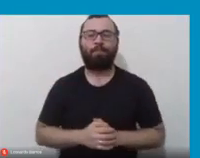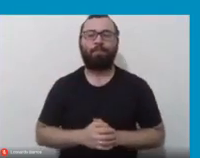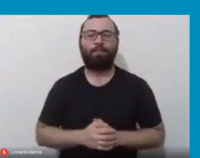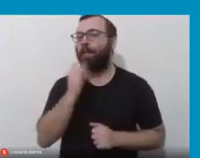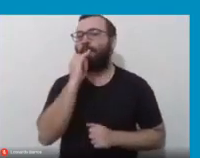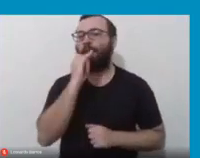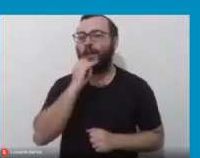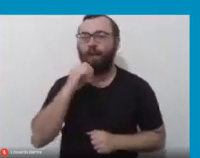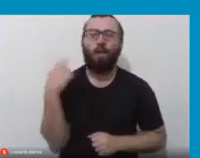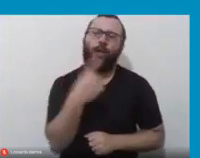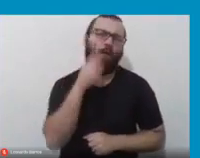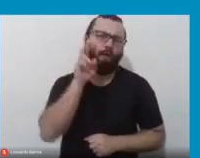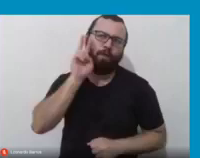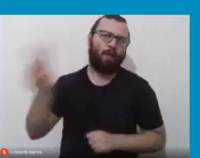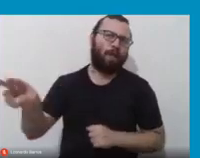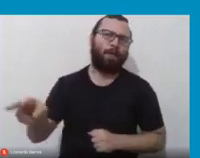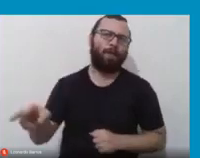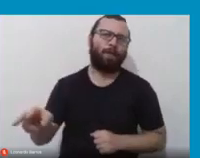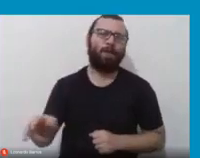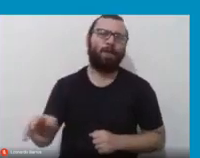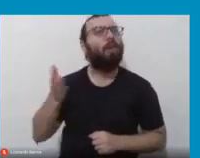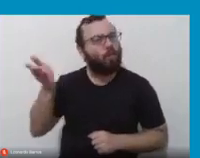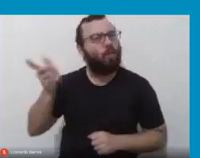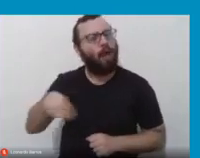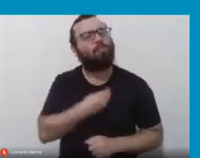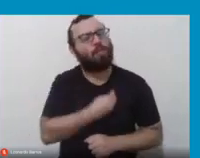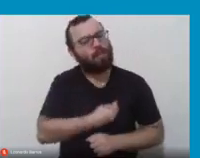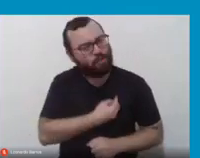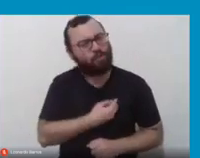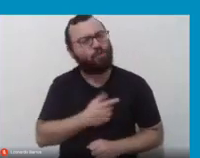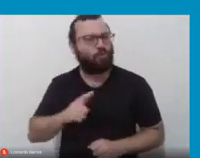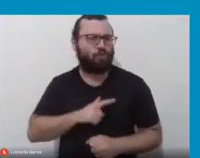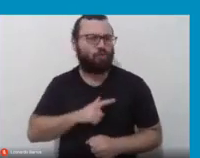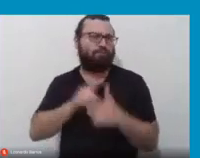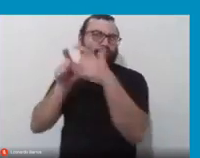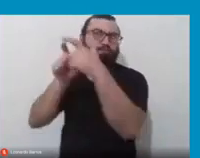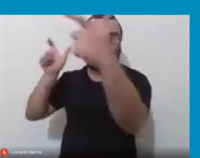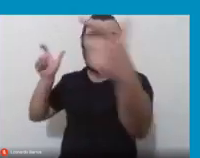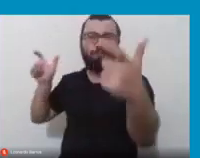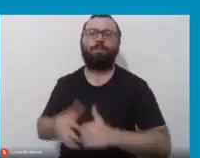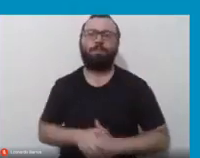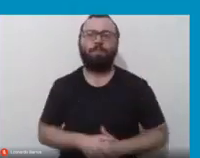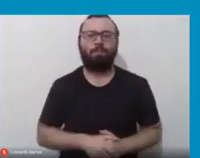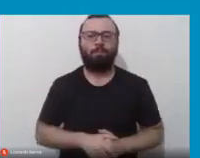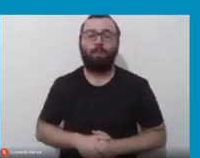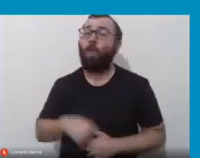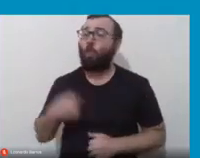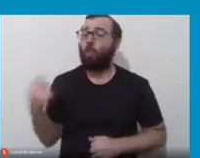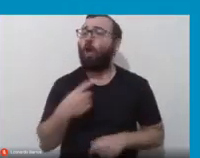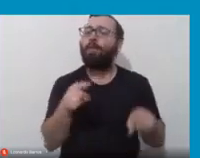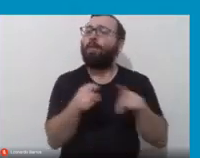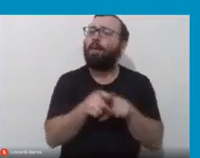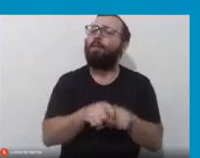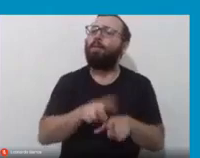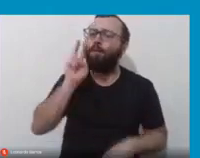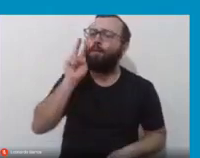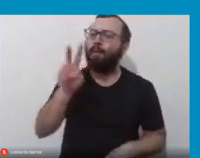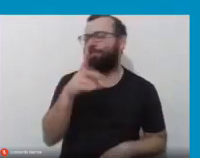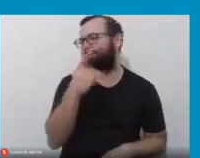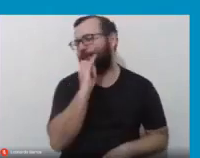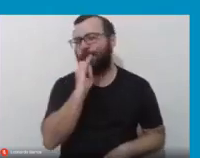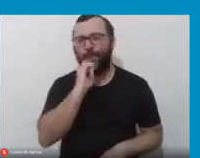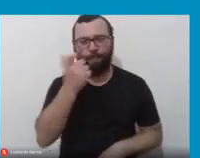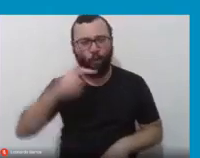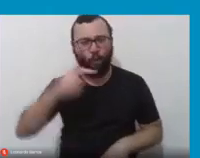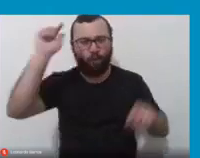vê, enfim, isso é presente de um modo geral. Aliás, e a gente vê também que, mesmo, por exemplo, outro